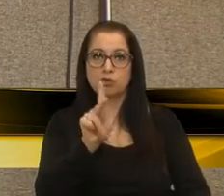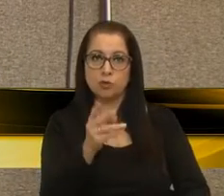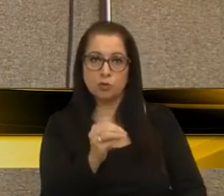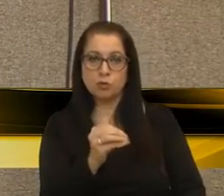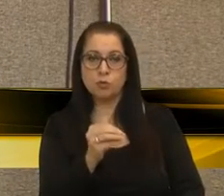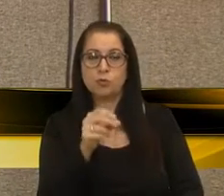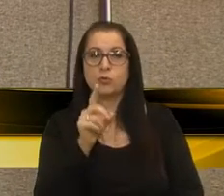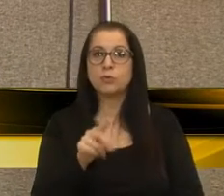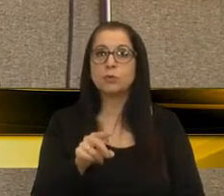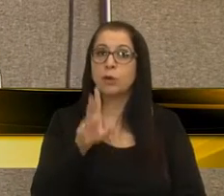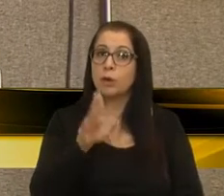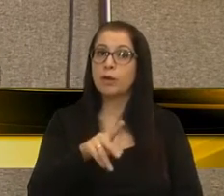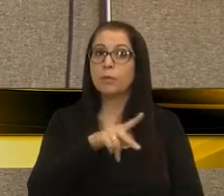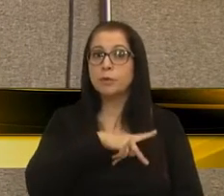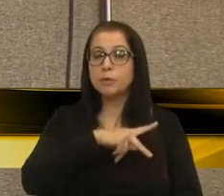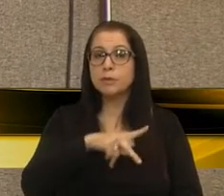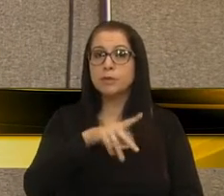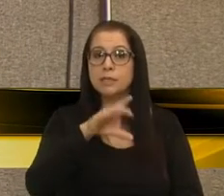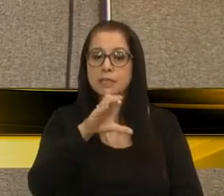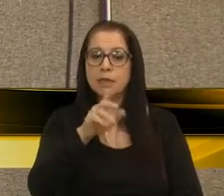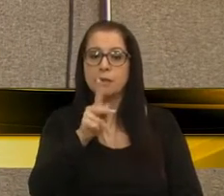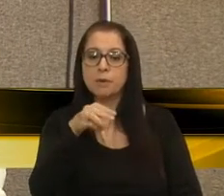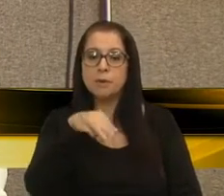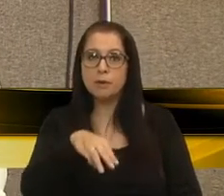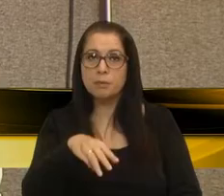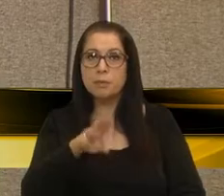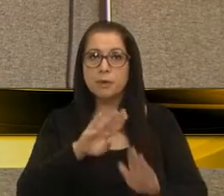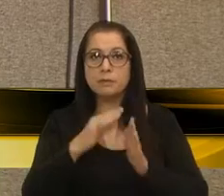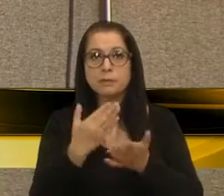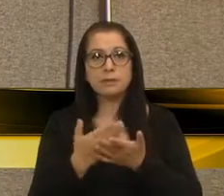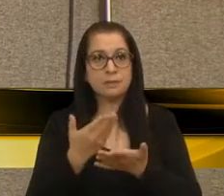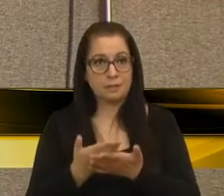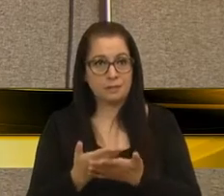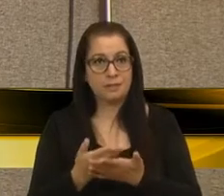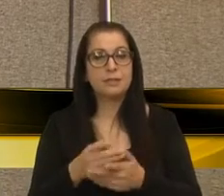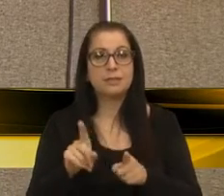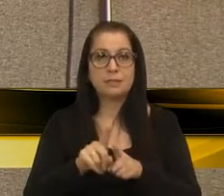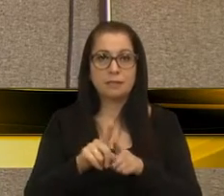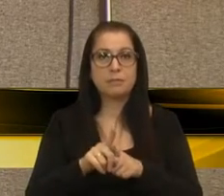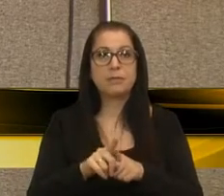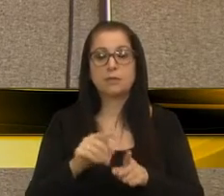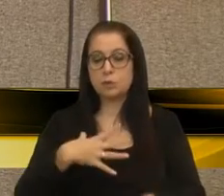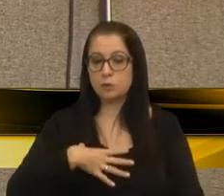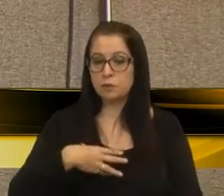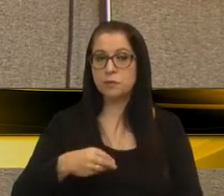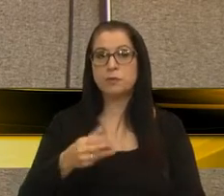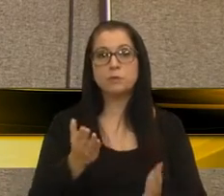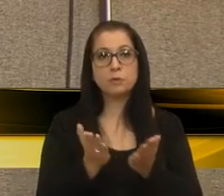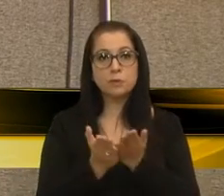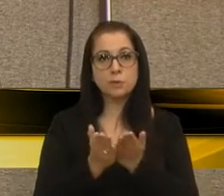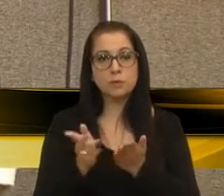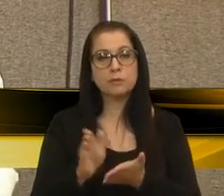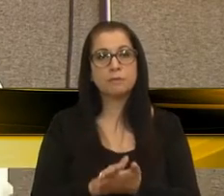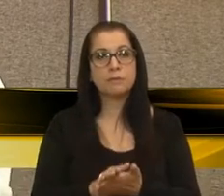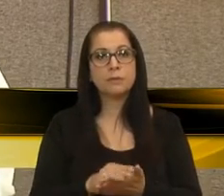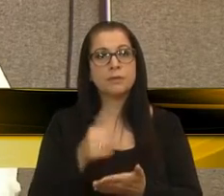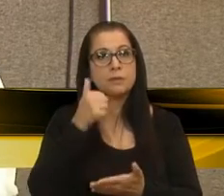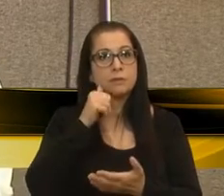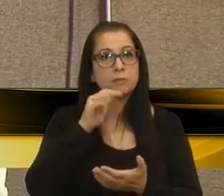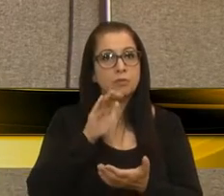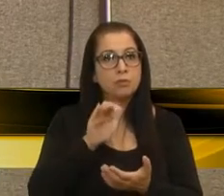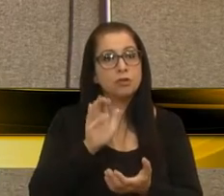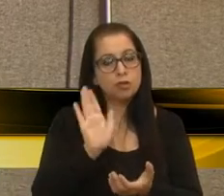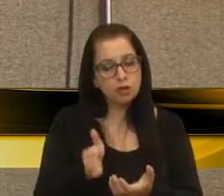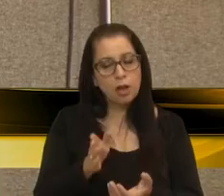e hoje é o presidente do CPM da escola Melvin Jones, e tem seu filho que estuda ali, tem sua esposa que já